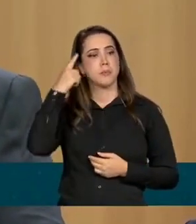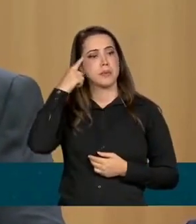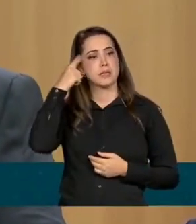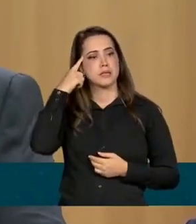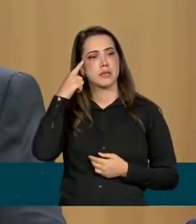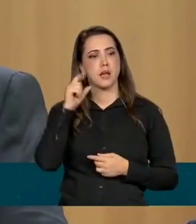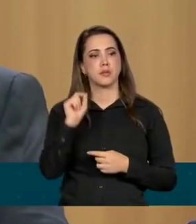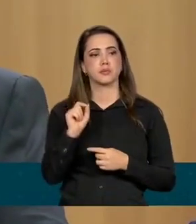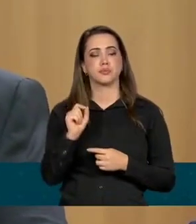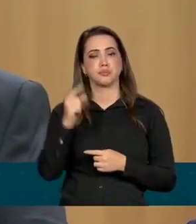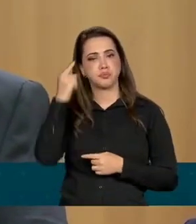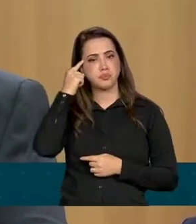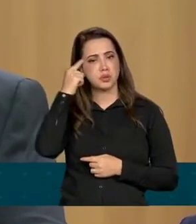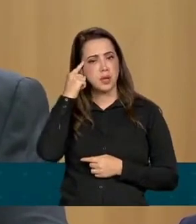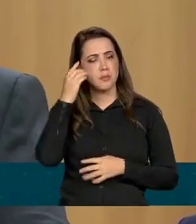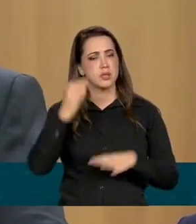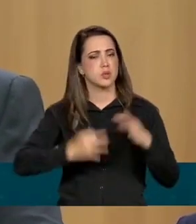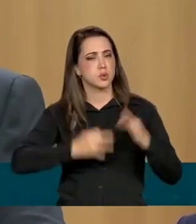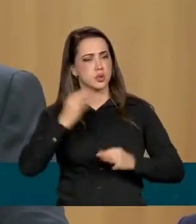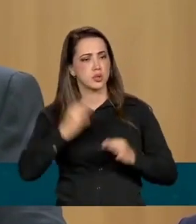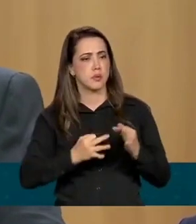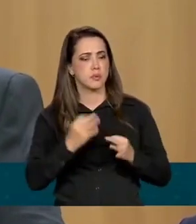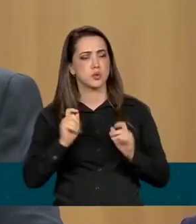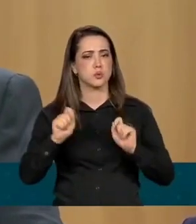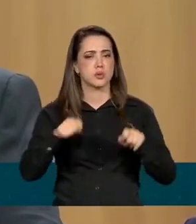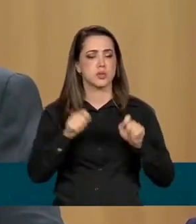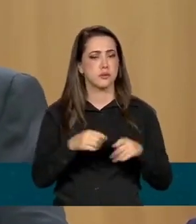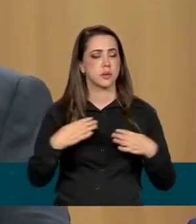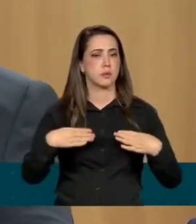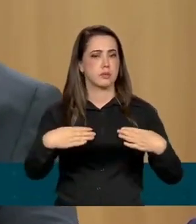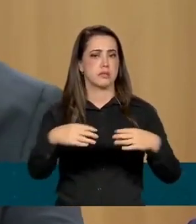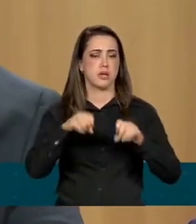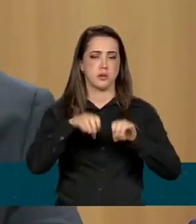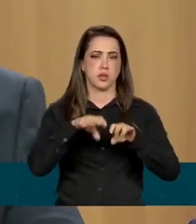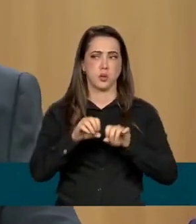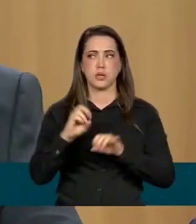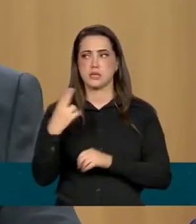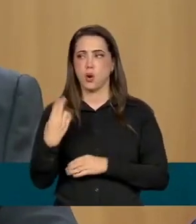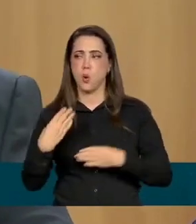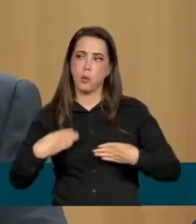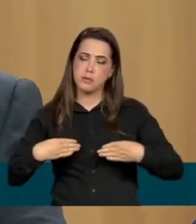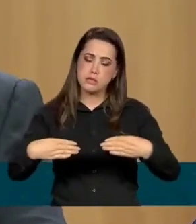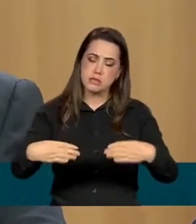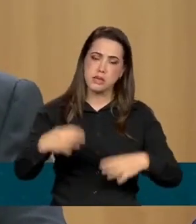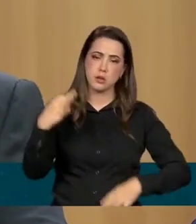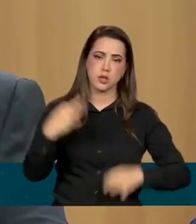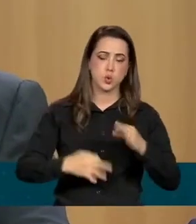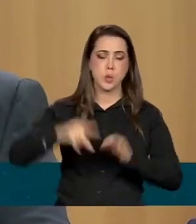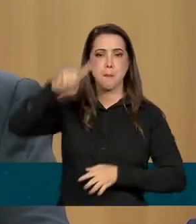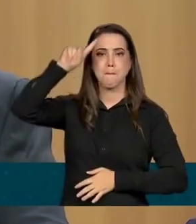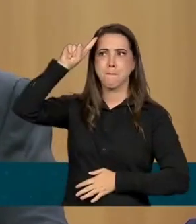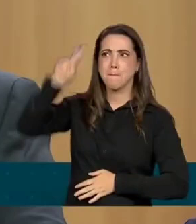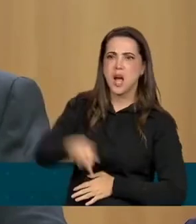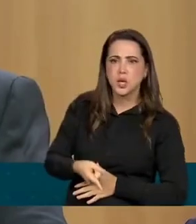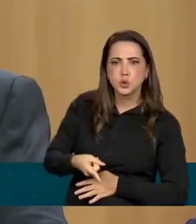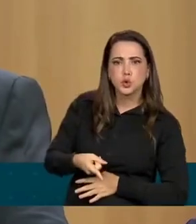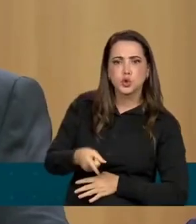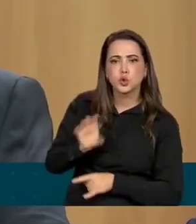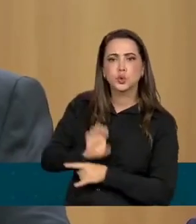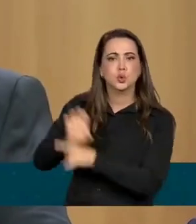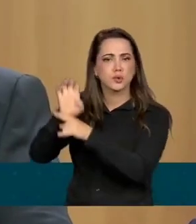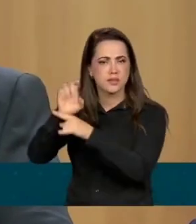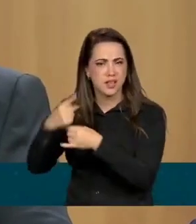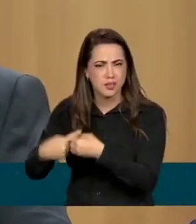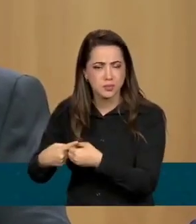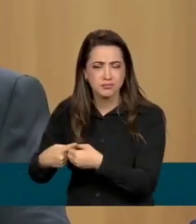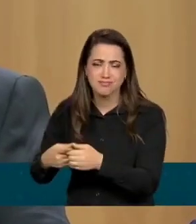que o Ministério da Educação ou da Justiça, ou os dois, imponham uma regra nacional a estados e municípios,